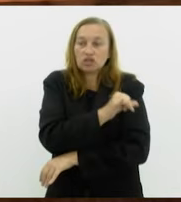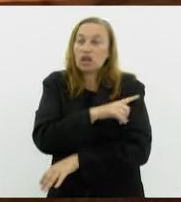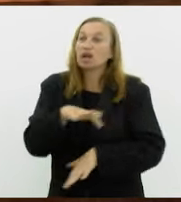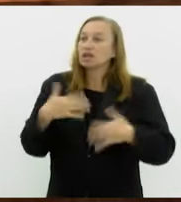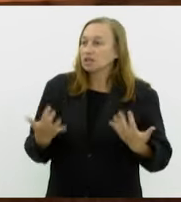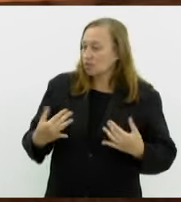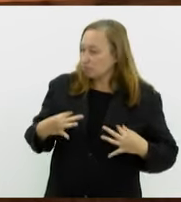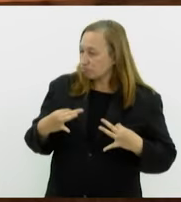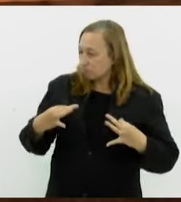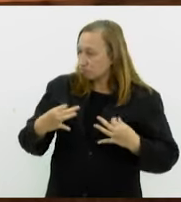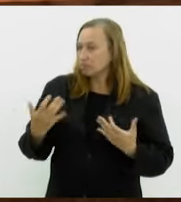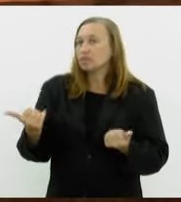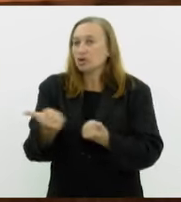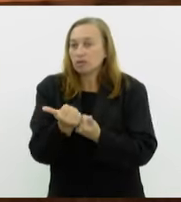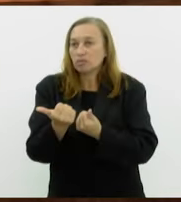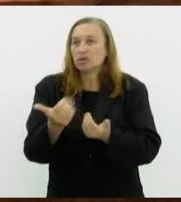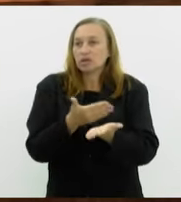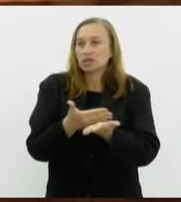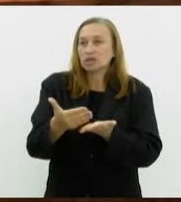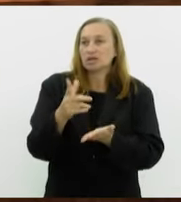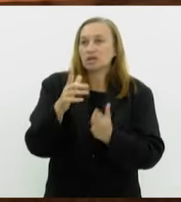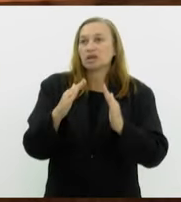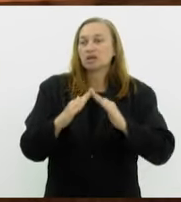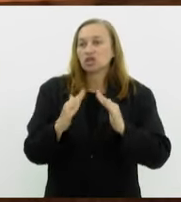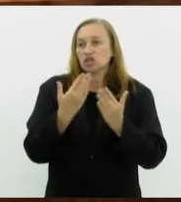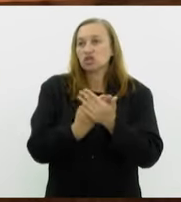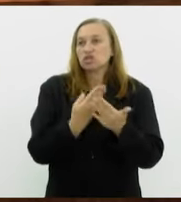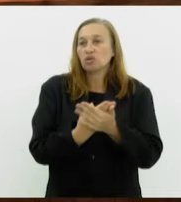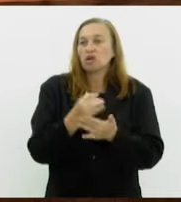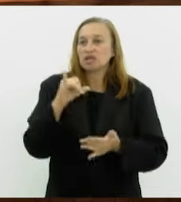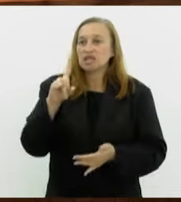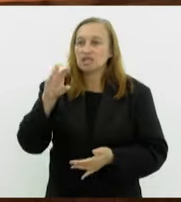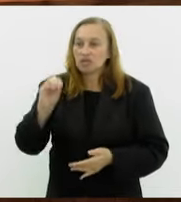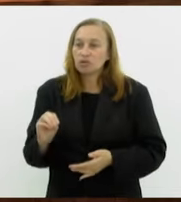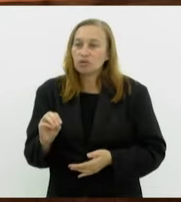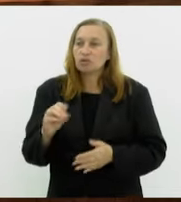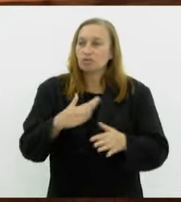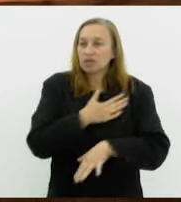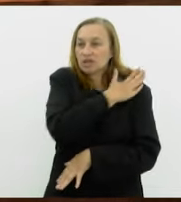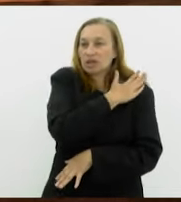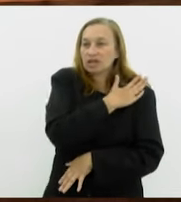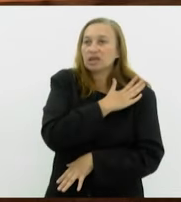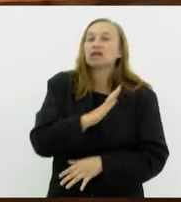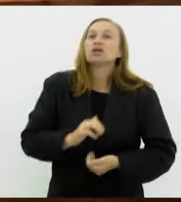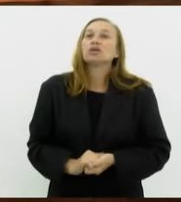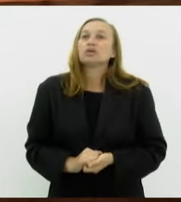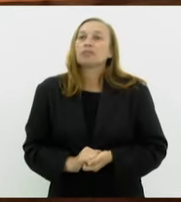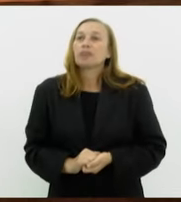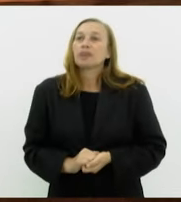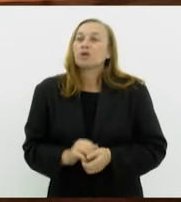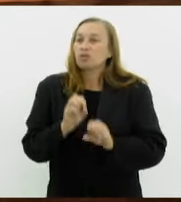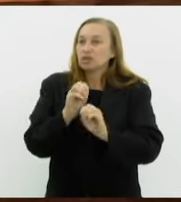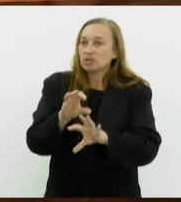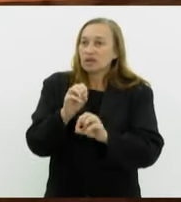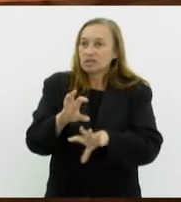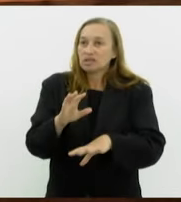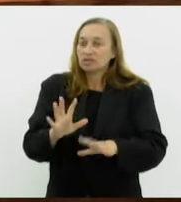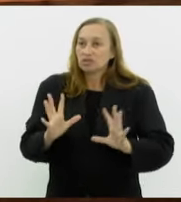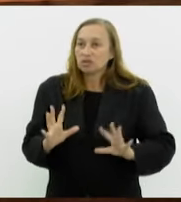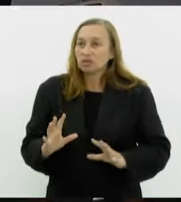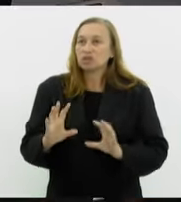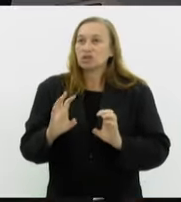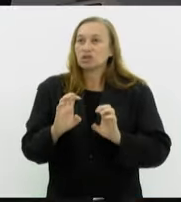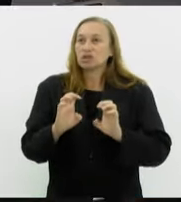comigo aqui para ser um pioneiro na escola cívico-militar e trazer uma educação qualificada, disciplinada, principalmente, para o aluno. Muito obrigado.